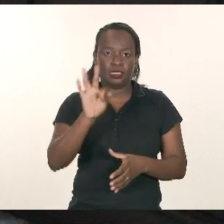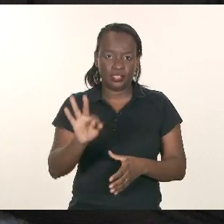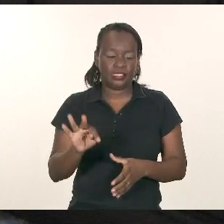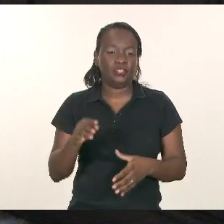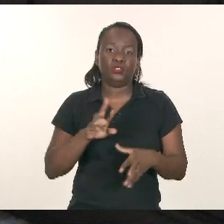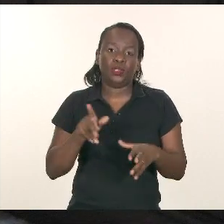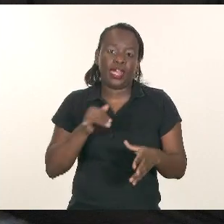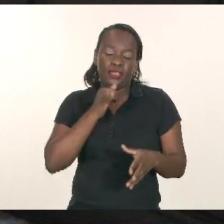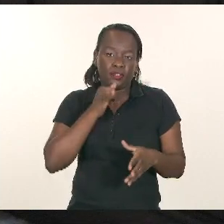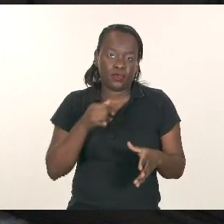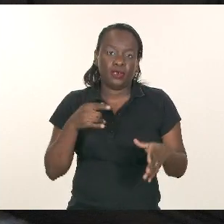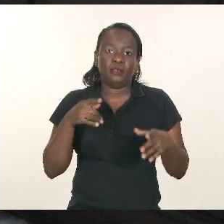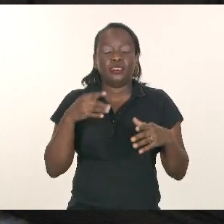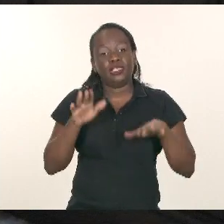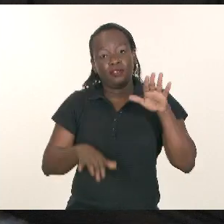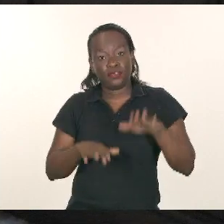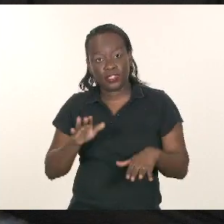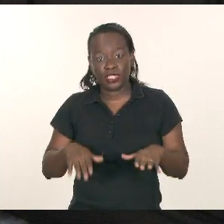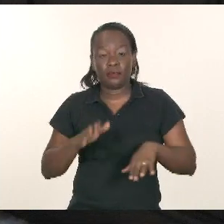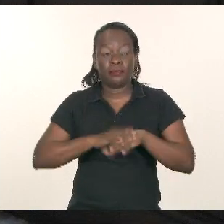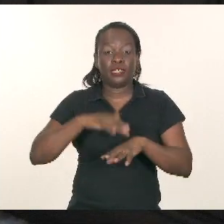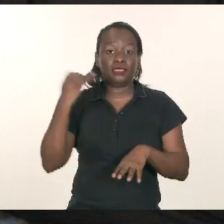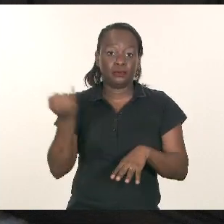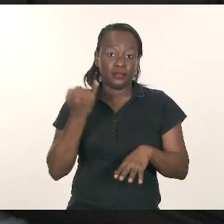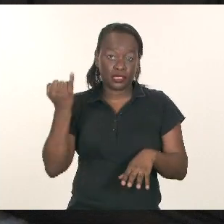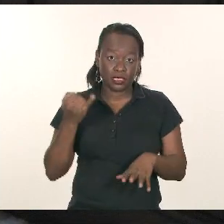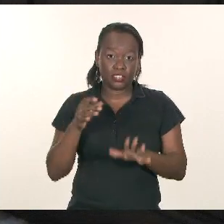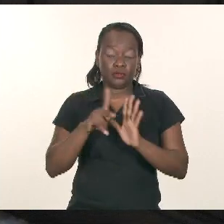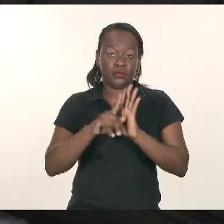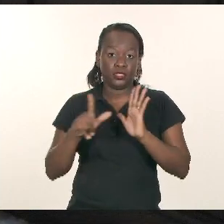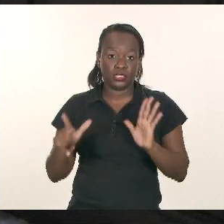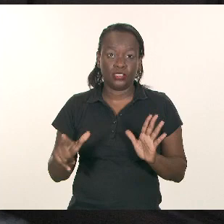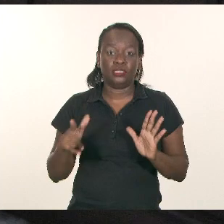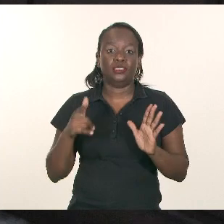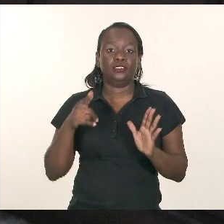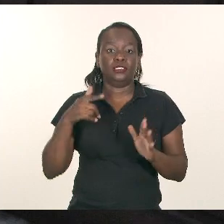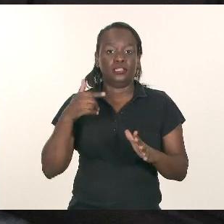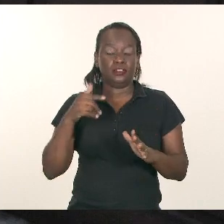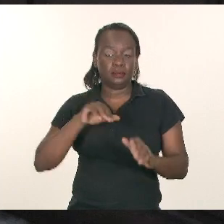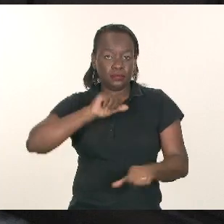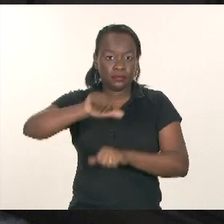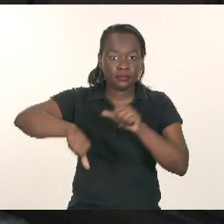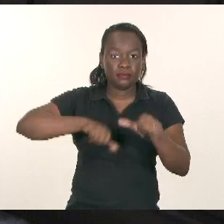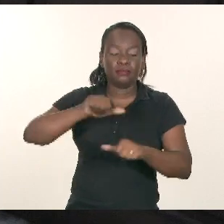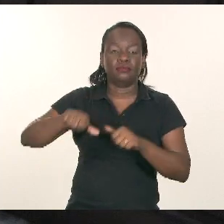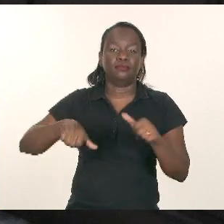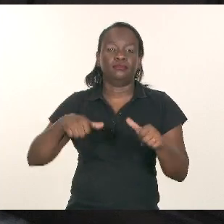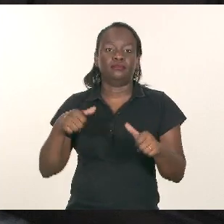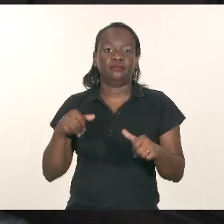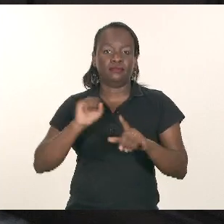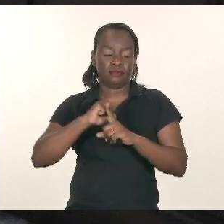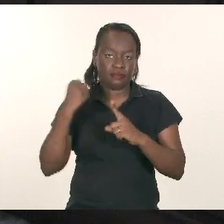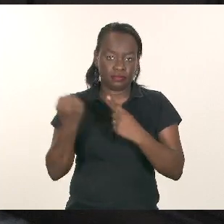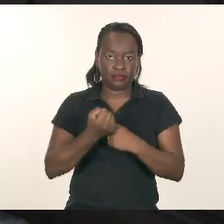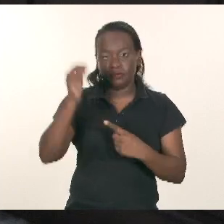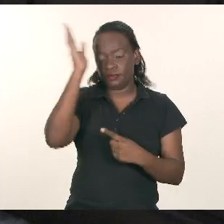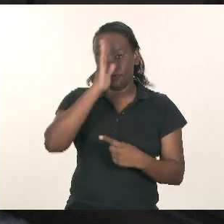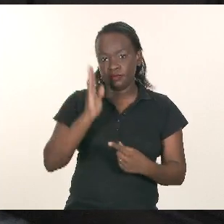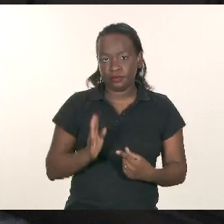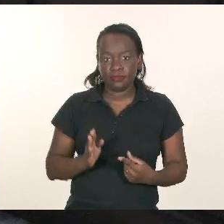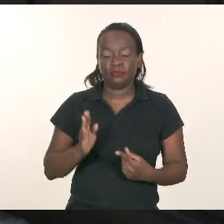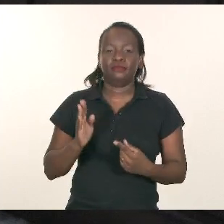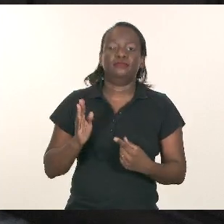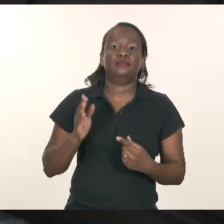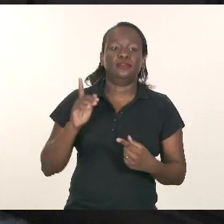por acaso que talvez o mais importante projeto de transformação da sociedade